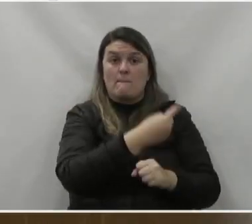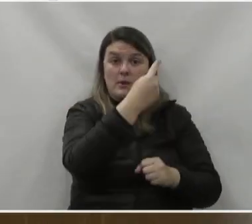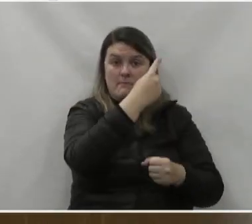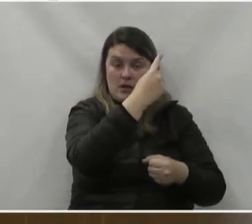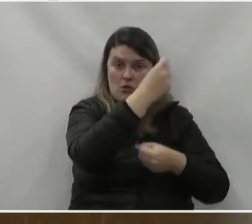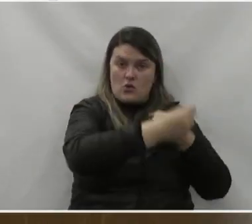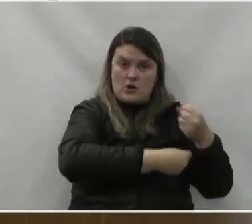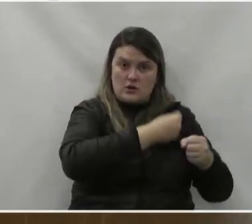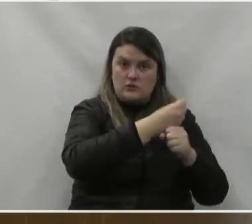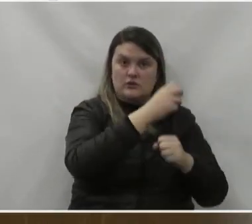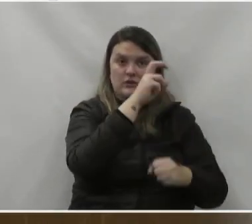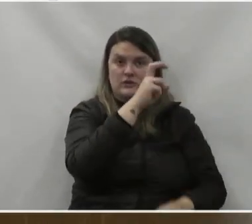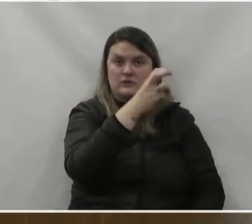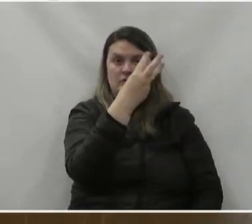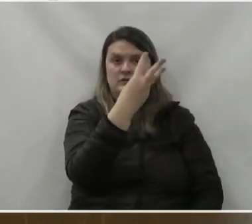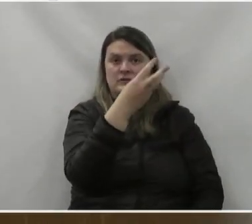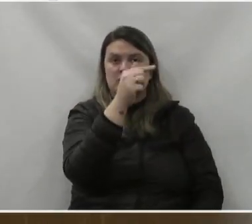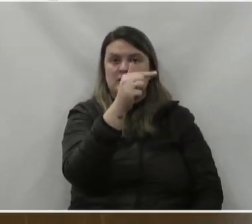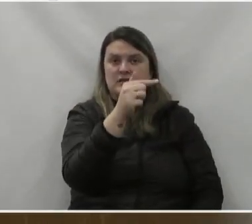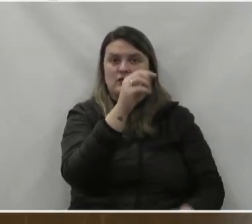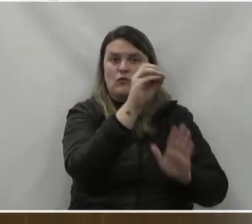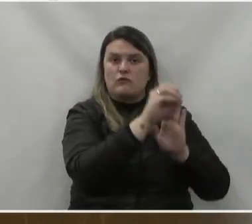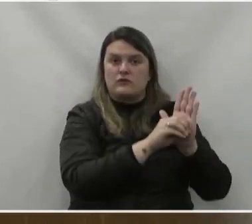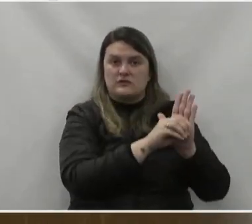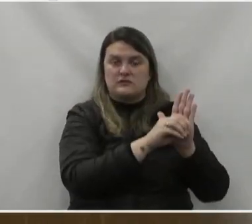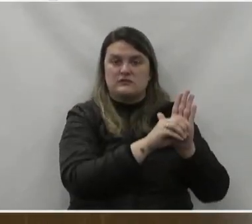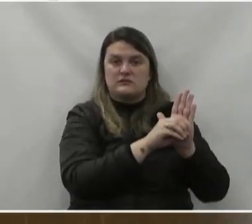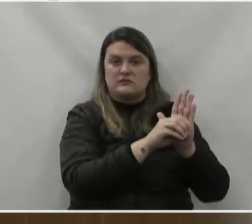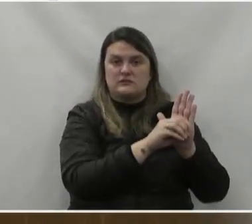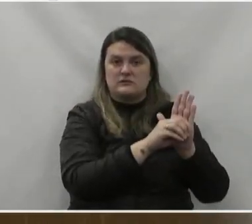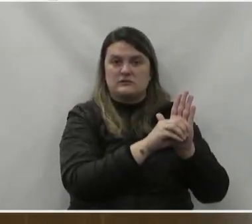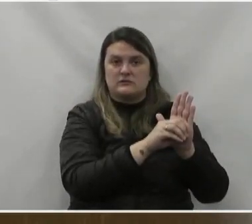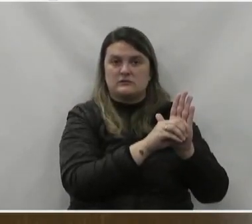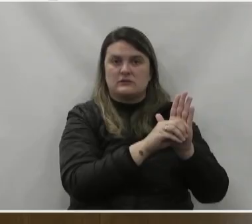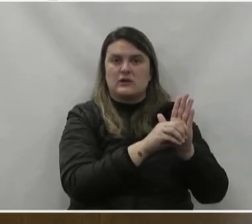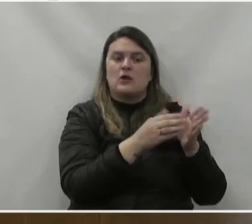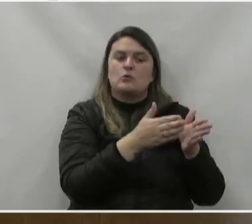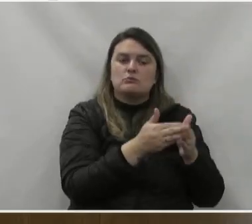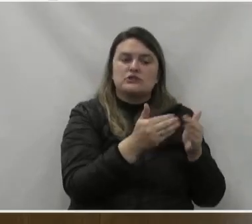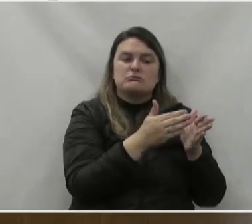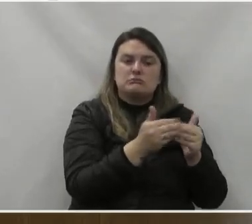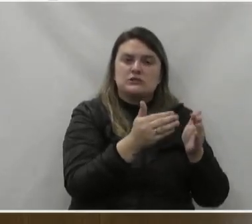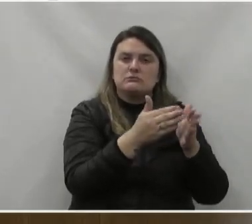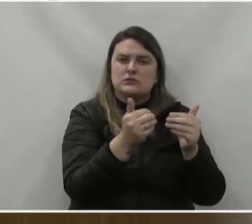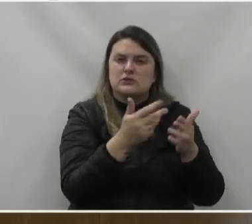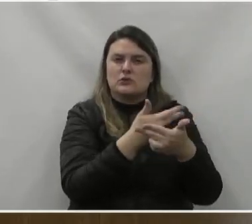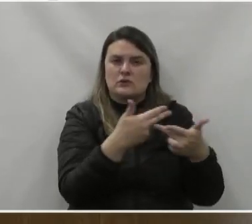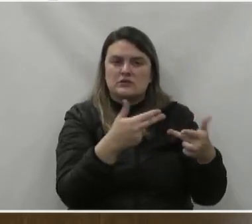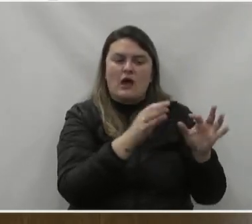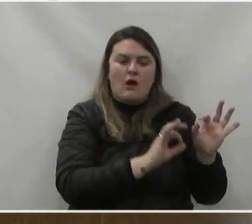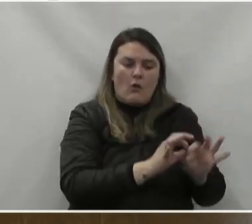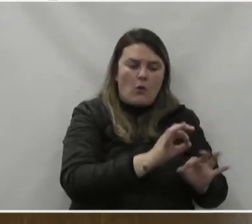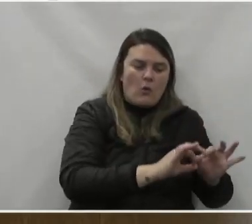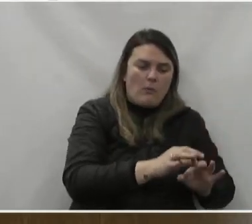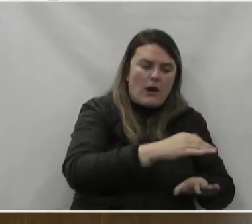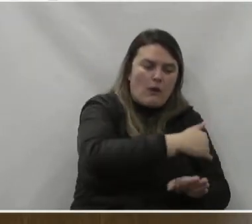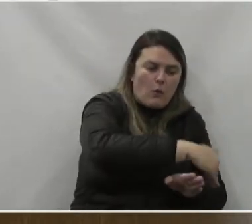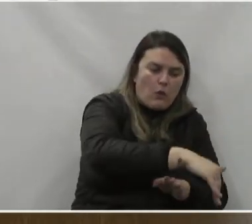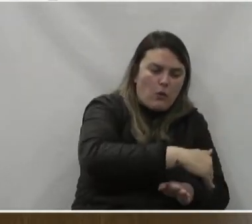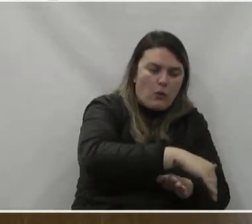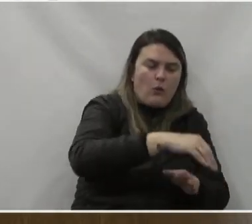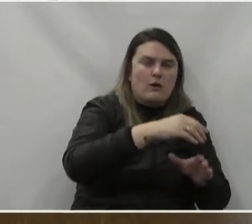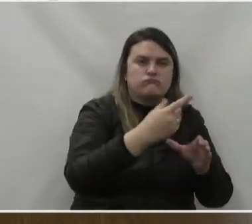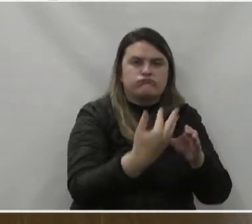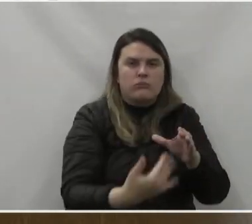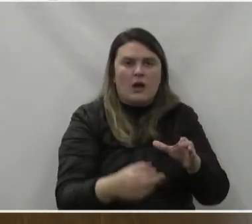mandato, foram 537 ofícios de gabinete. Aquele pedidinho que ninguém dá valor, uma boca de lobo, uma lombada, né,